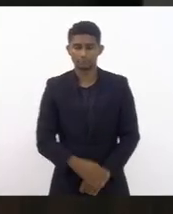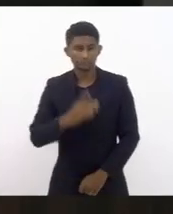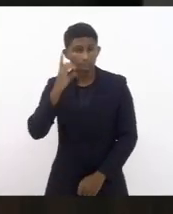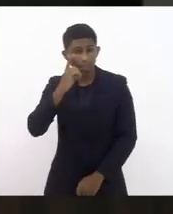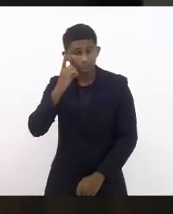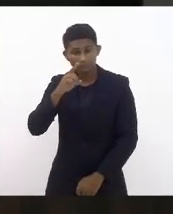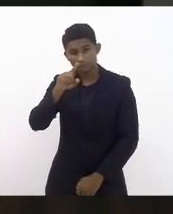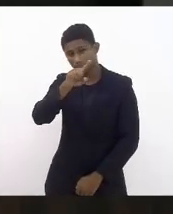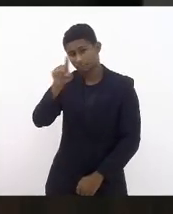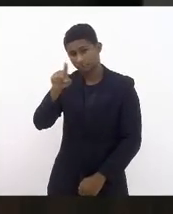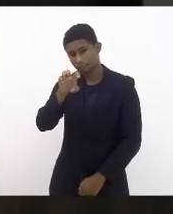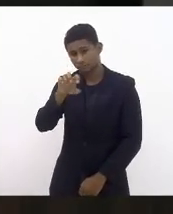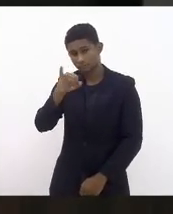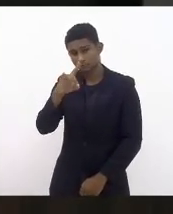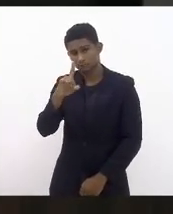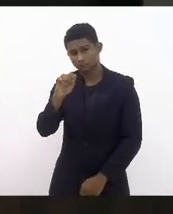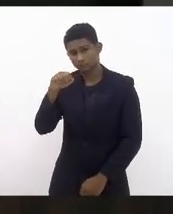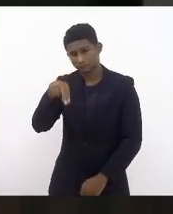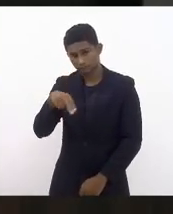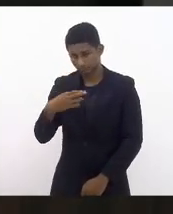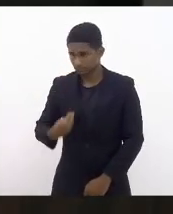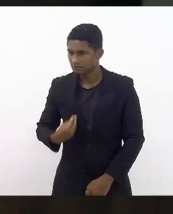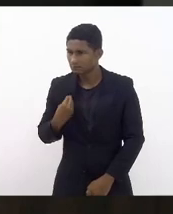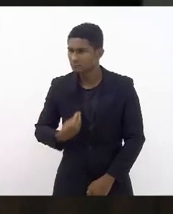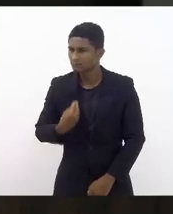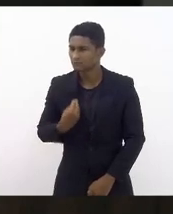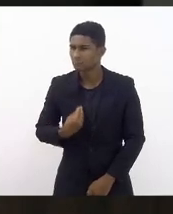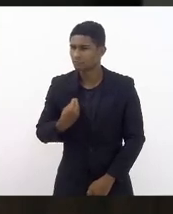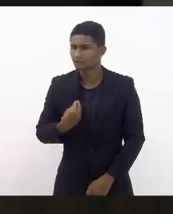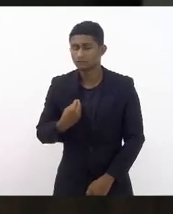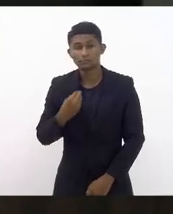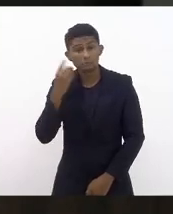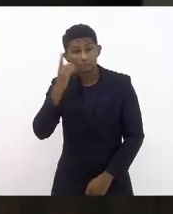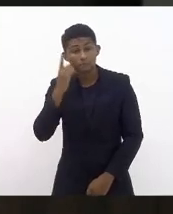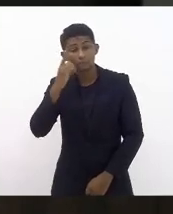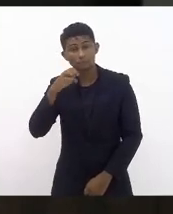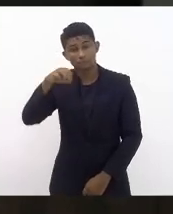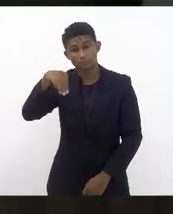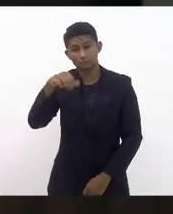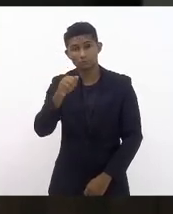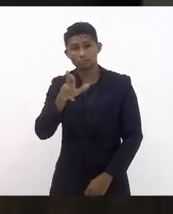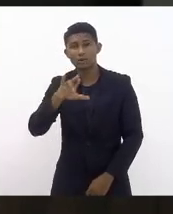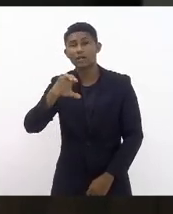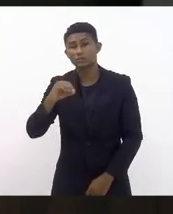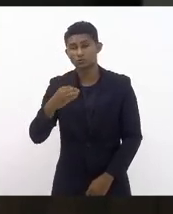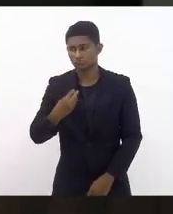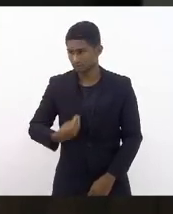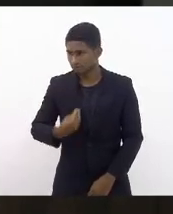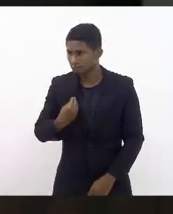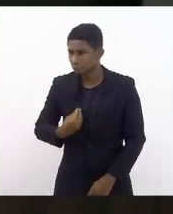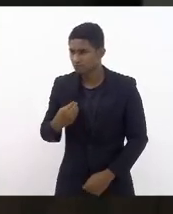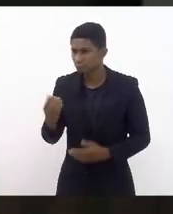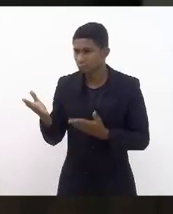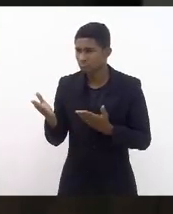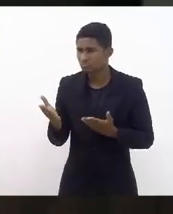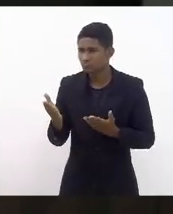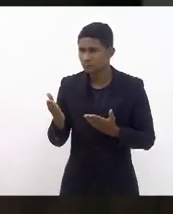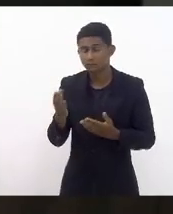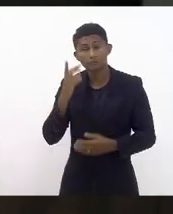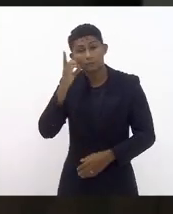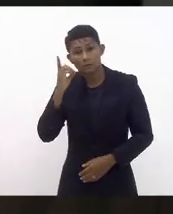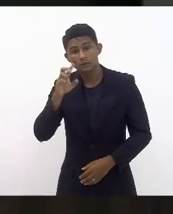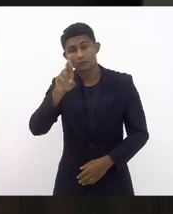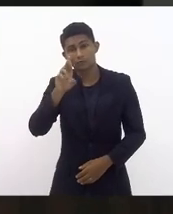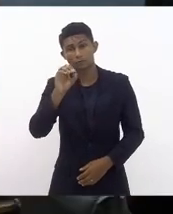Deputada Zeidan. Deputada Zeidan. Deputado Márcio Canella. Deputado Márcio Canella. Deputado